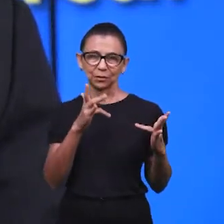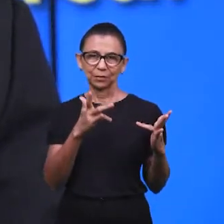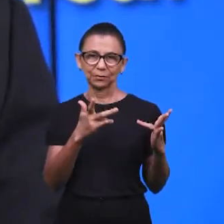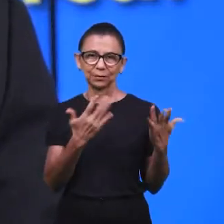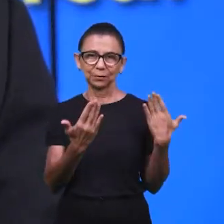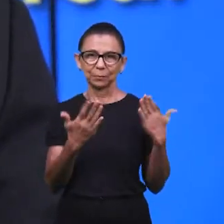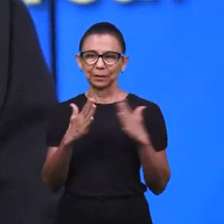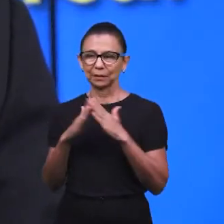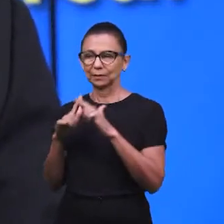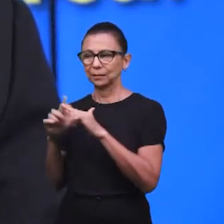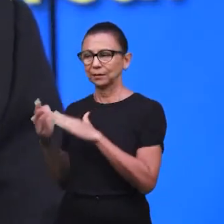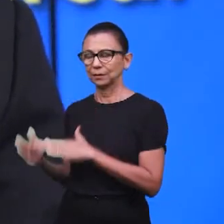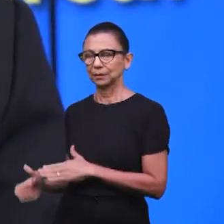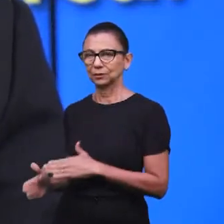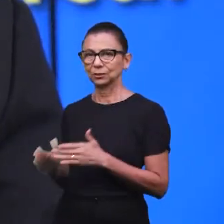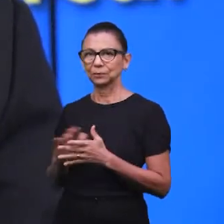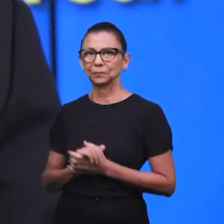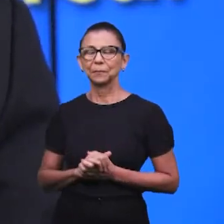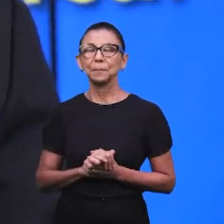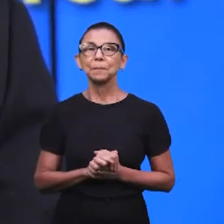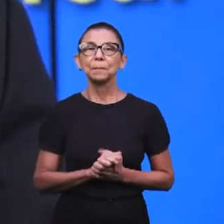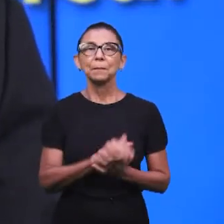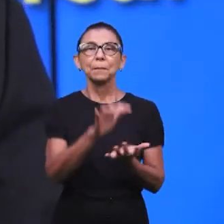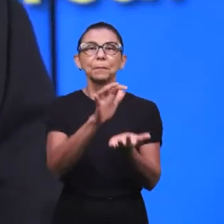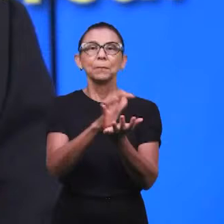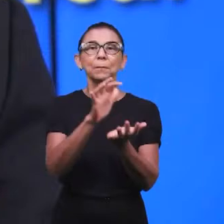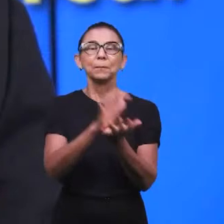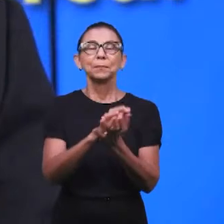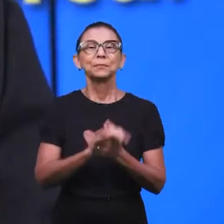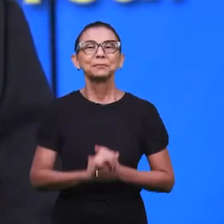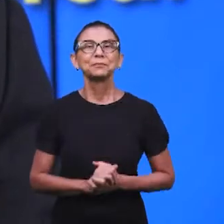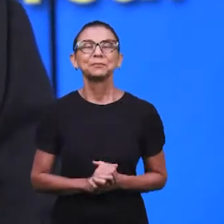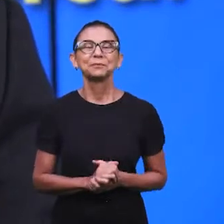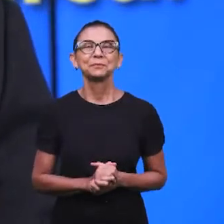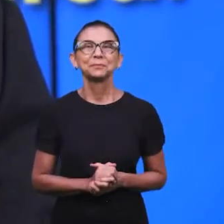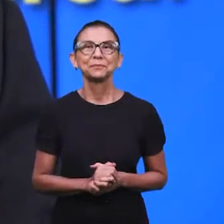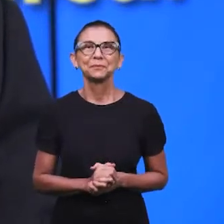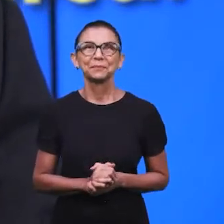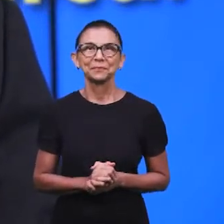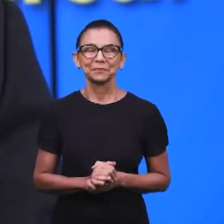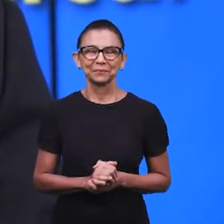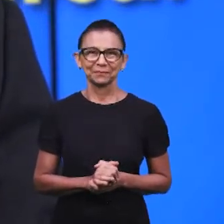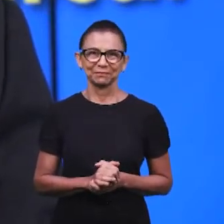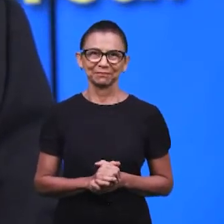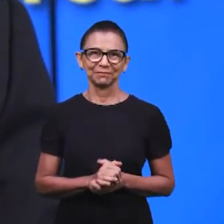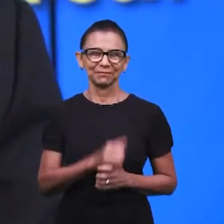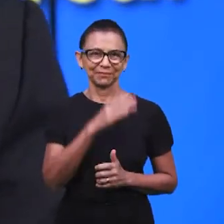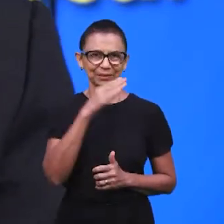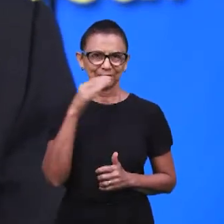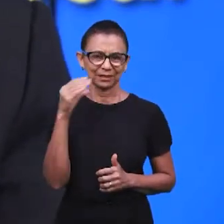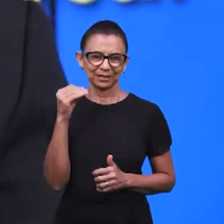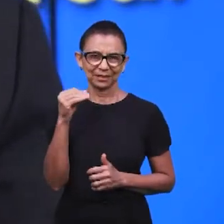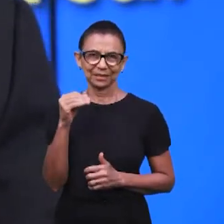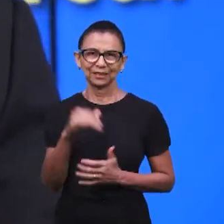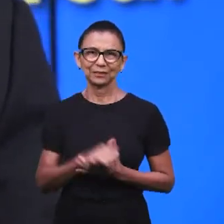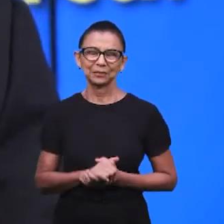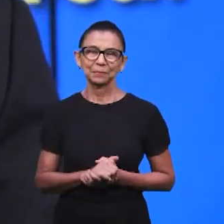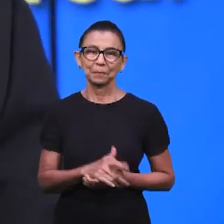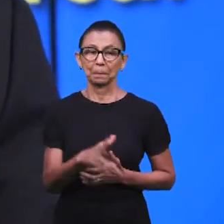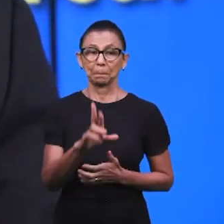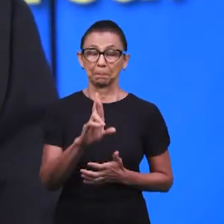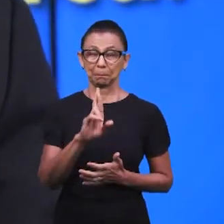A noiva é a igreja, o noivo é Jesus. Em Pernambuco, que coisa maravilhosa lá em Recife, né? Ali as crianças